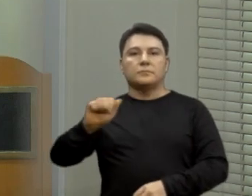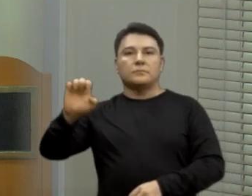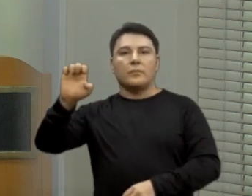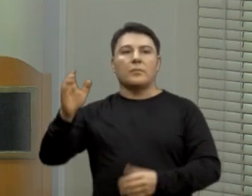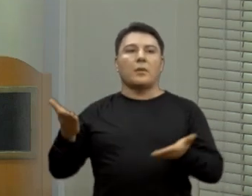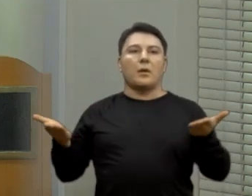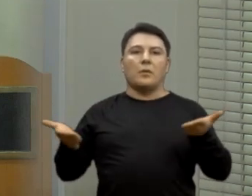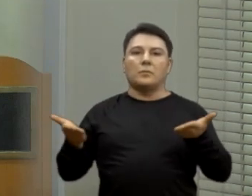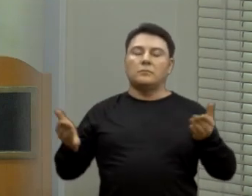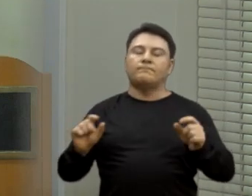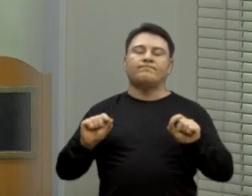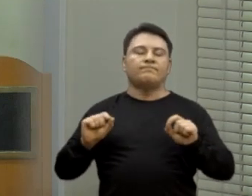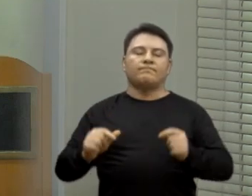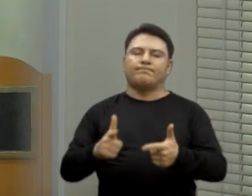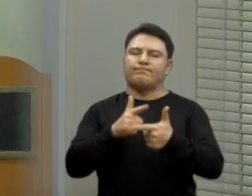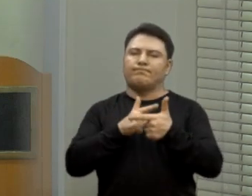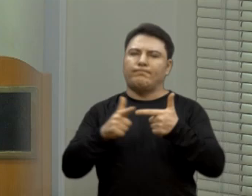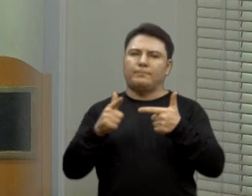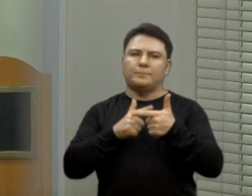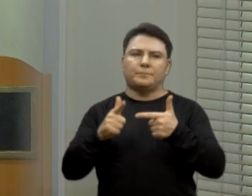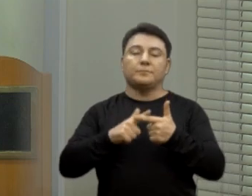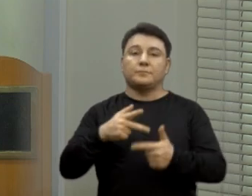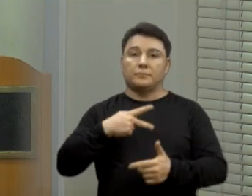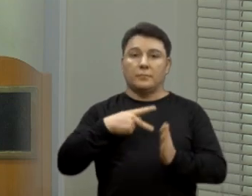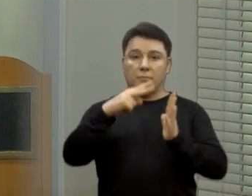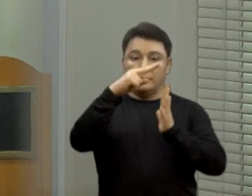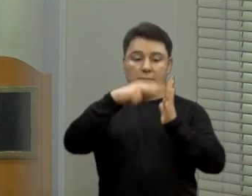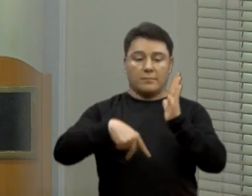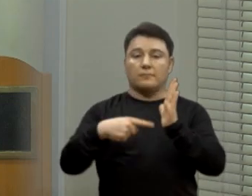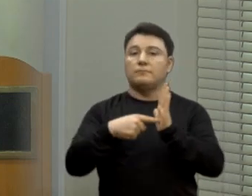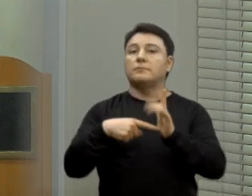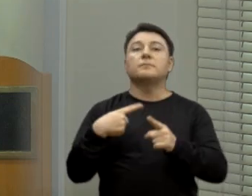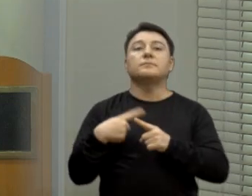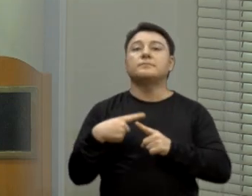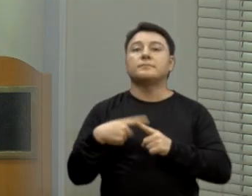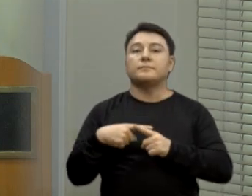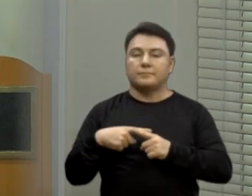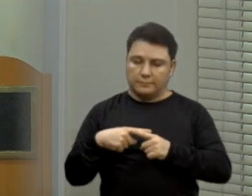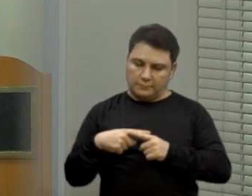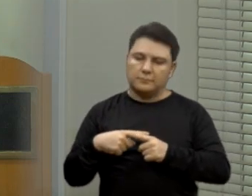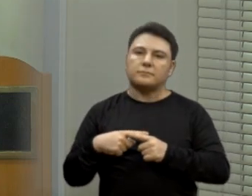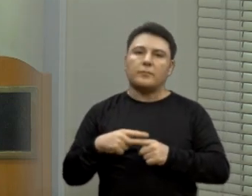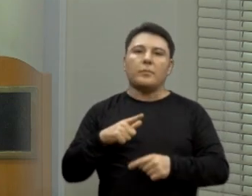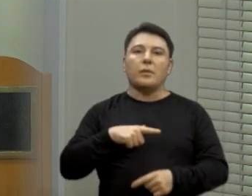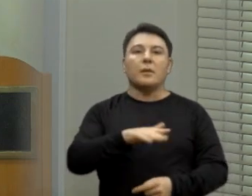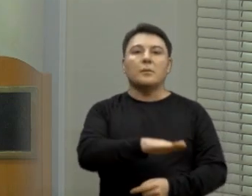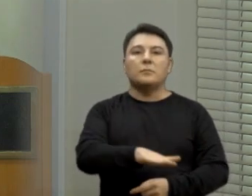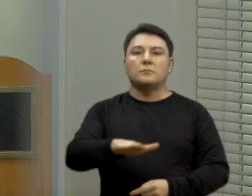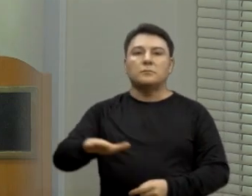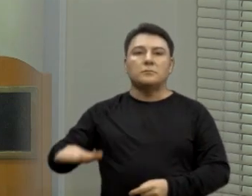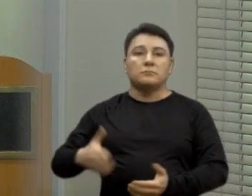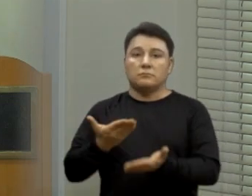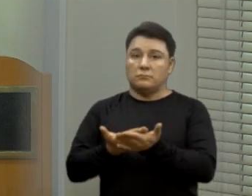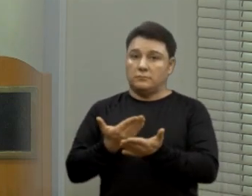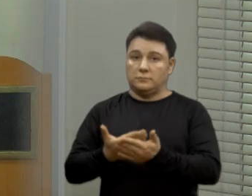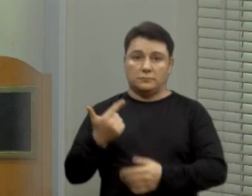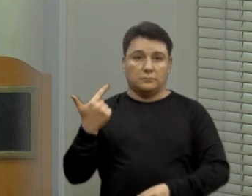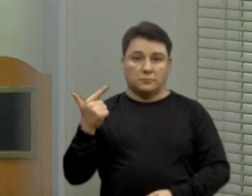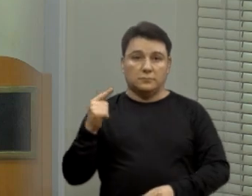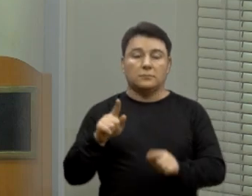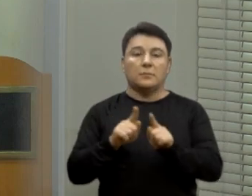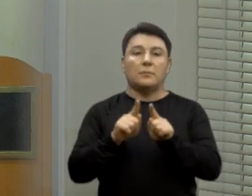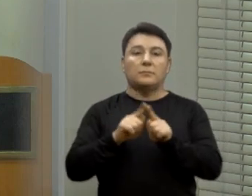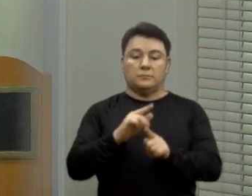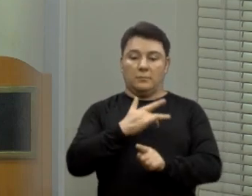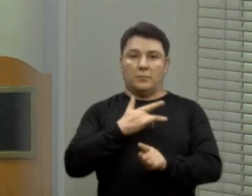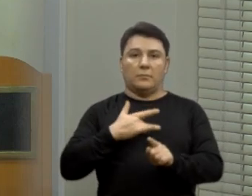sofrendo assustadoramente. Eu vou fazer questão de ler o porquê. Algumas crianças estão ficando sem aula, as filas da